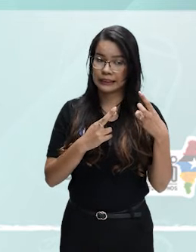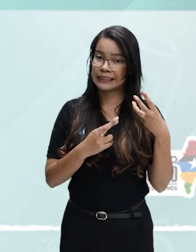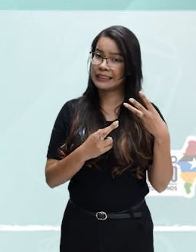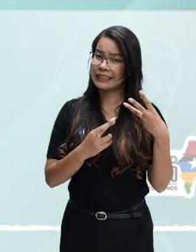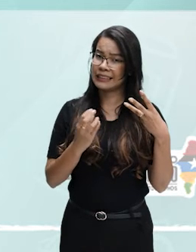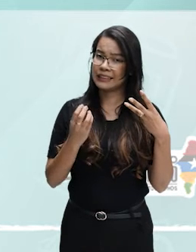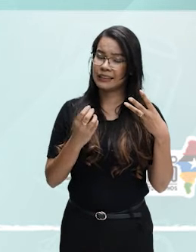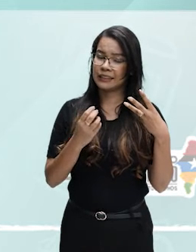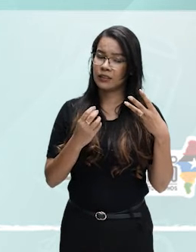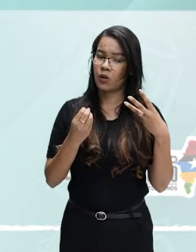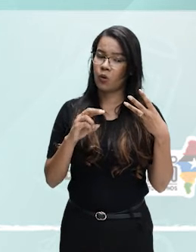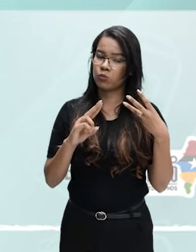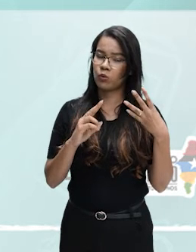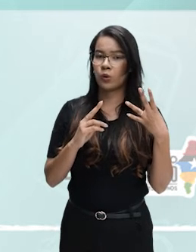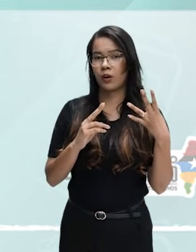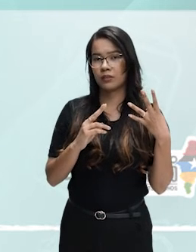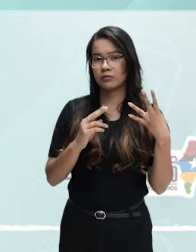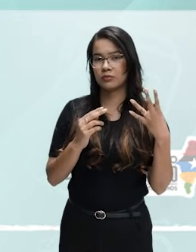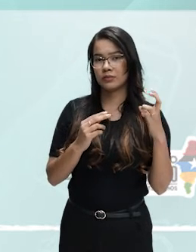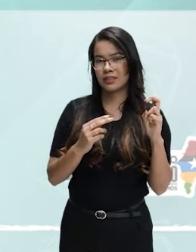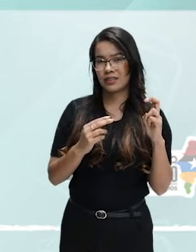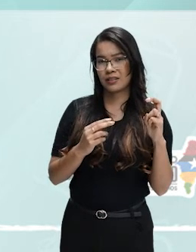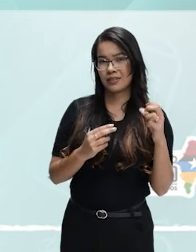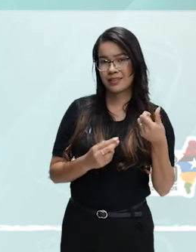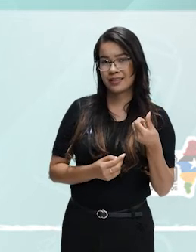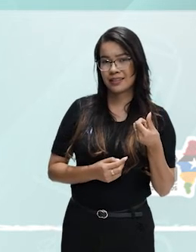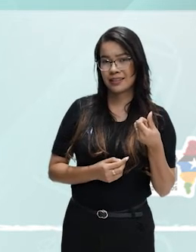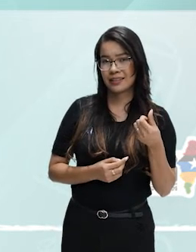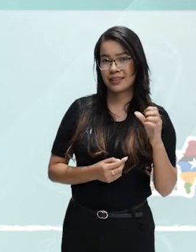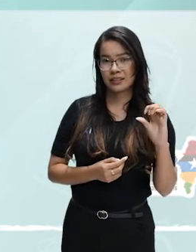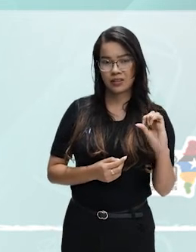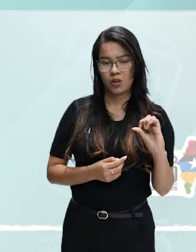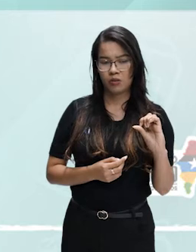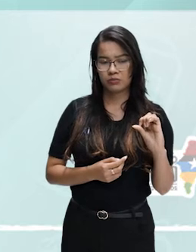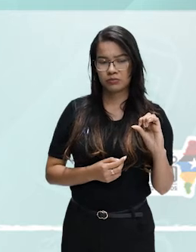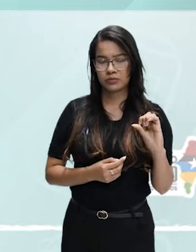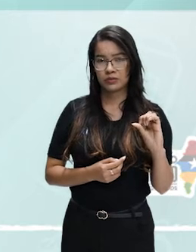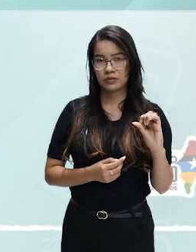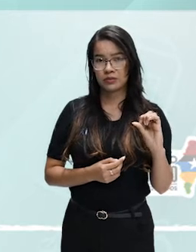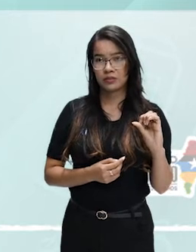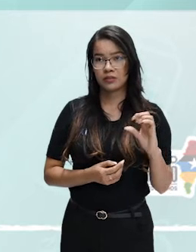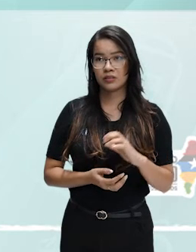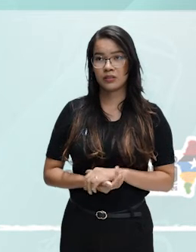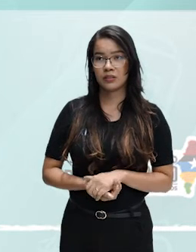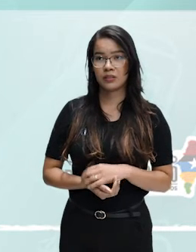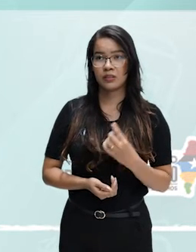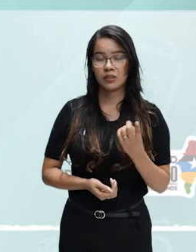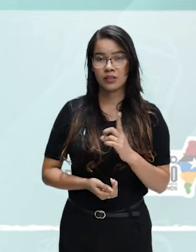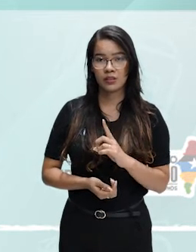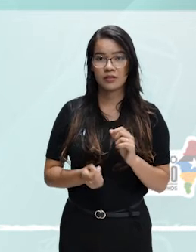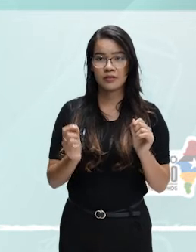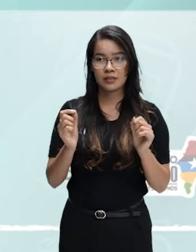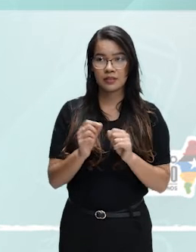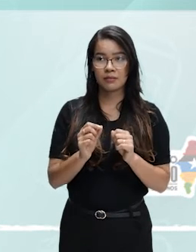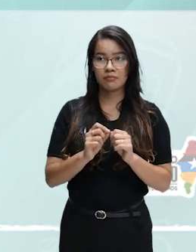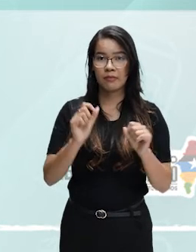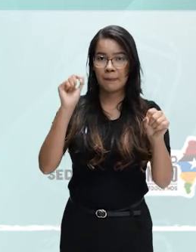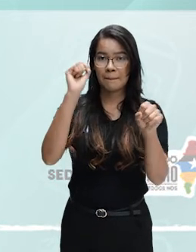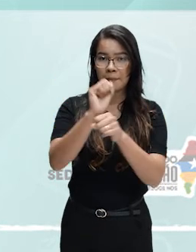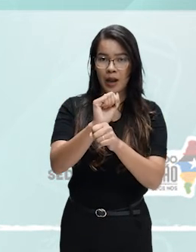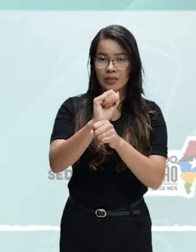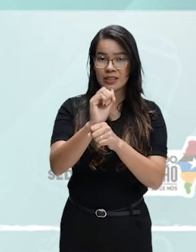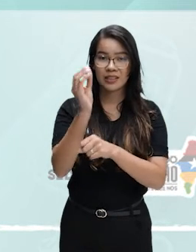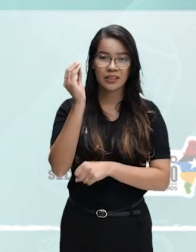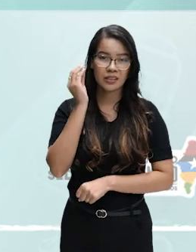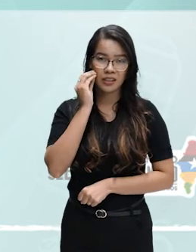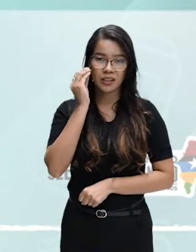3 vezes? 4 vezes? 5 vezes? 9 vezes? Tá? Quem estiver fazendo no gravado, pause, tente